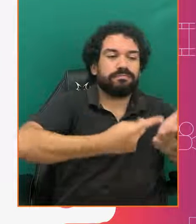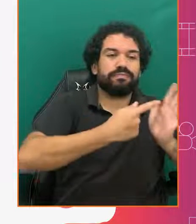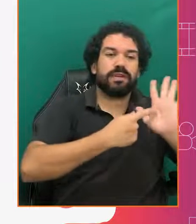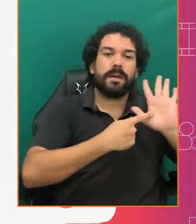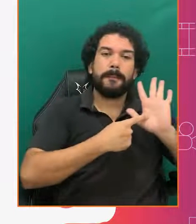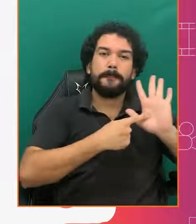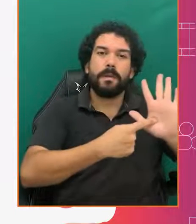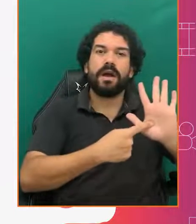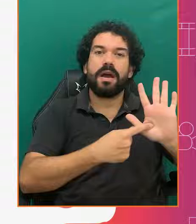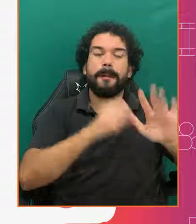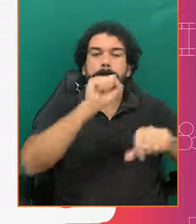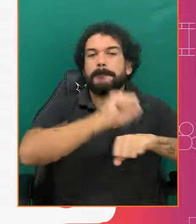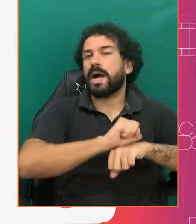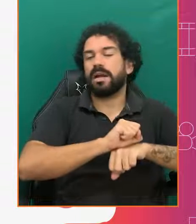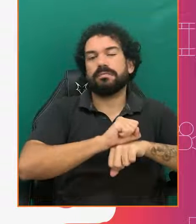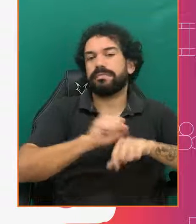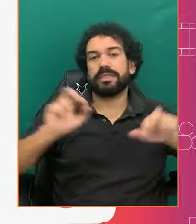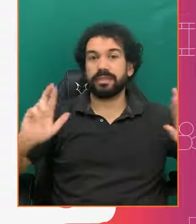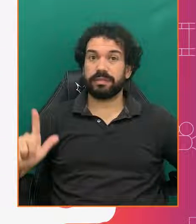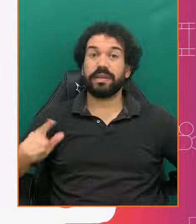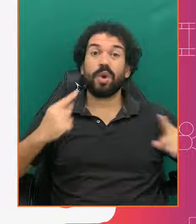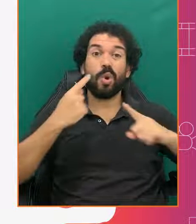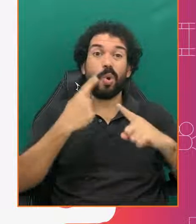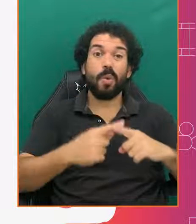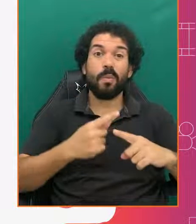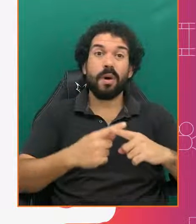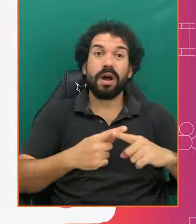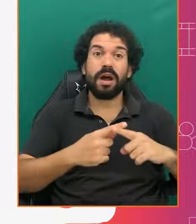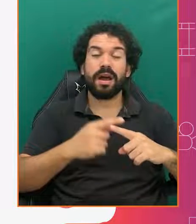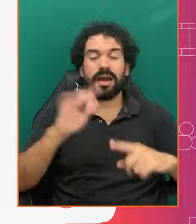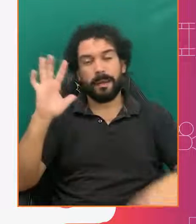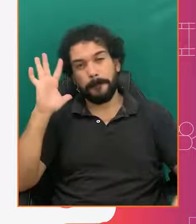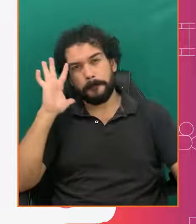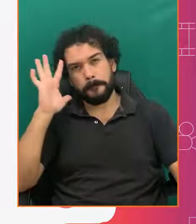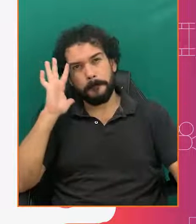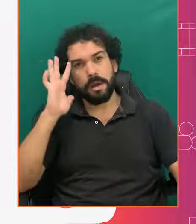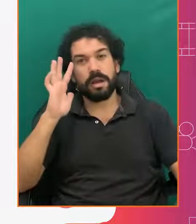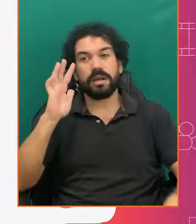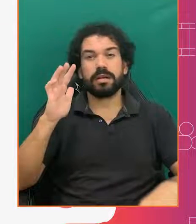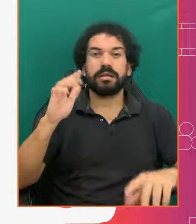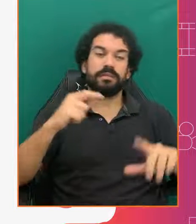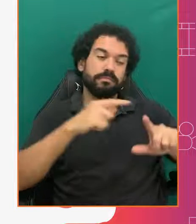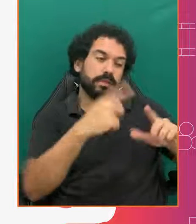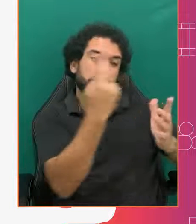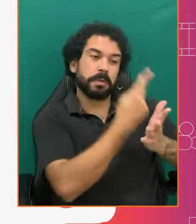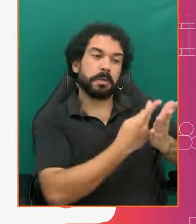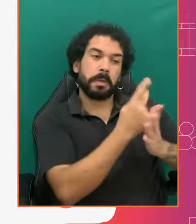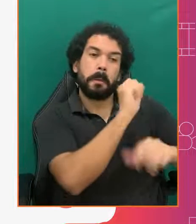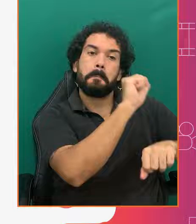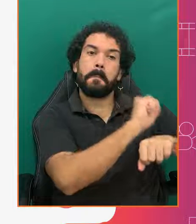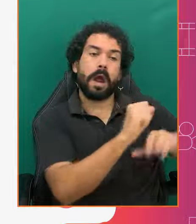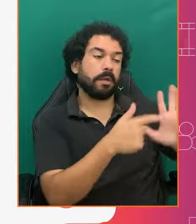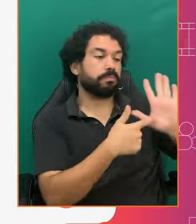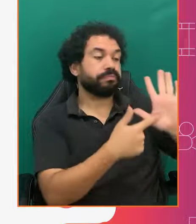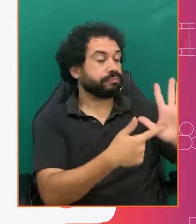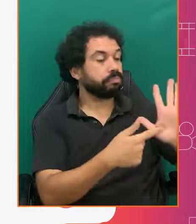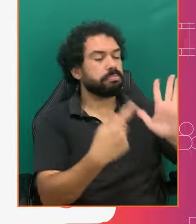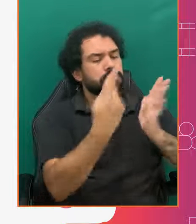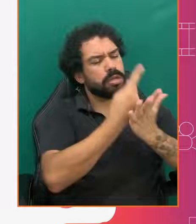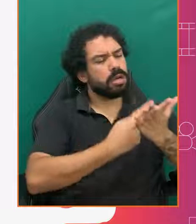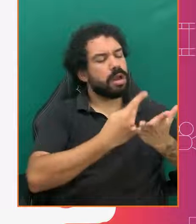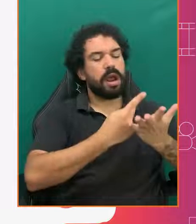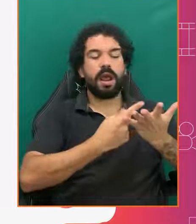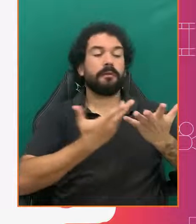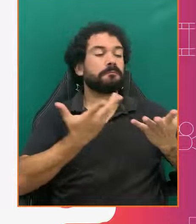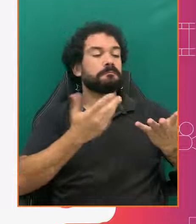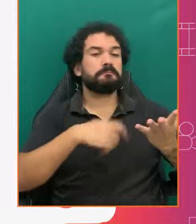ilustração, para um desenho parado. Porque quando você está pensando só em uma ilustração simples,